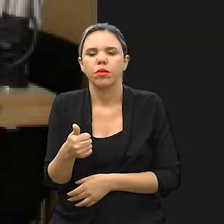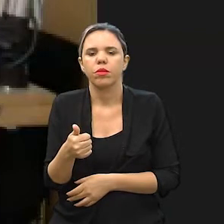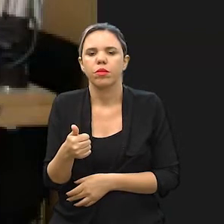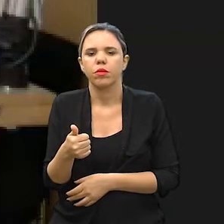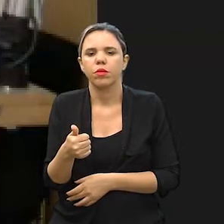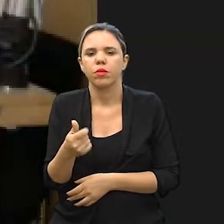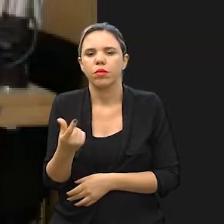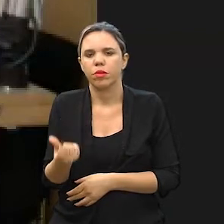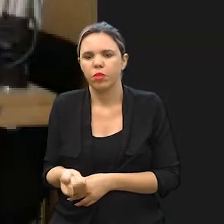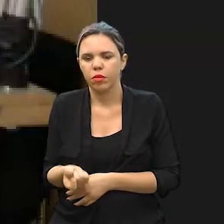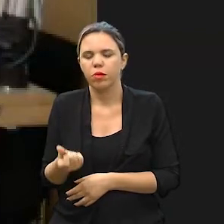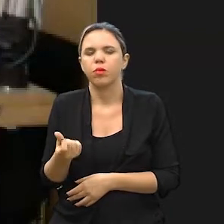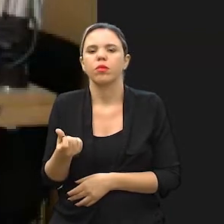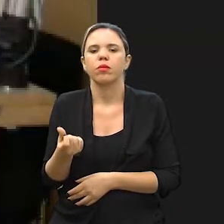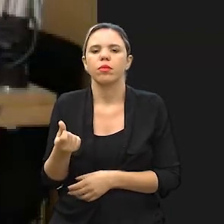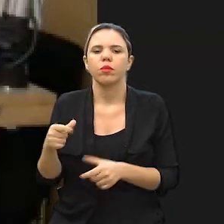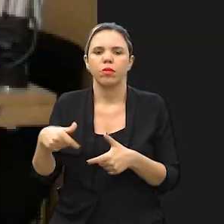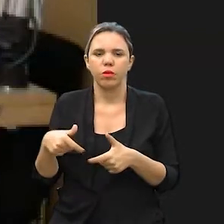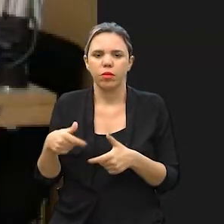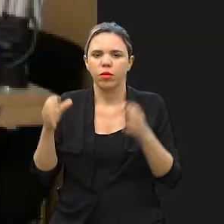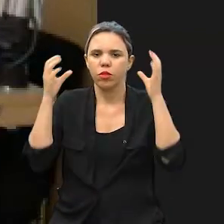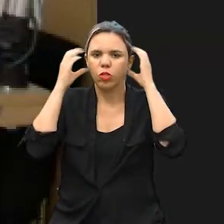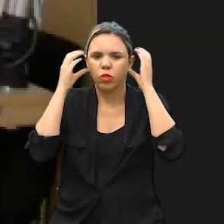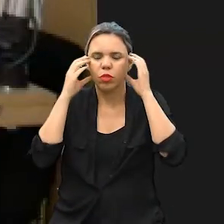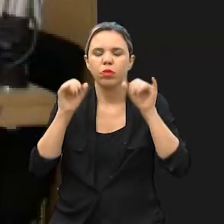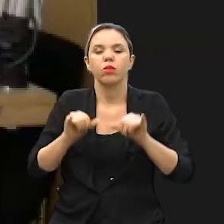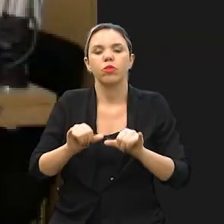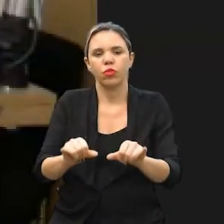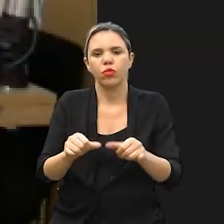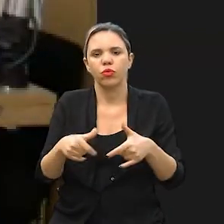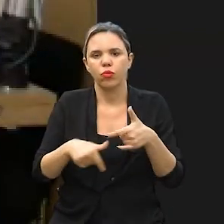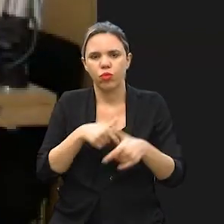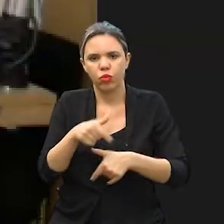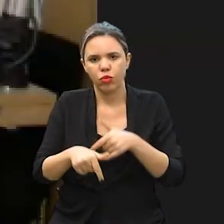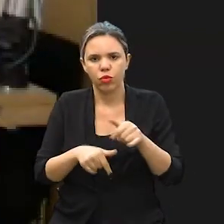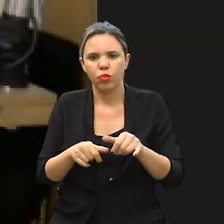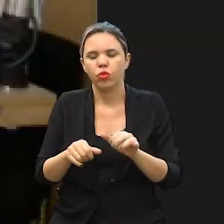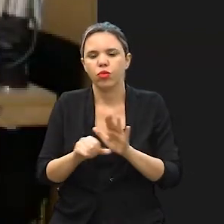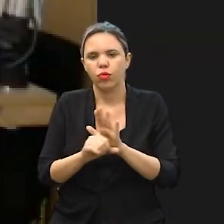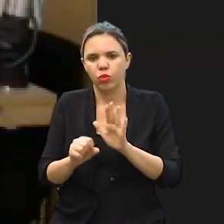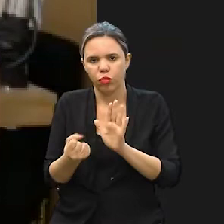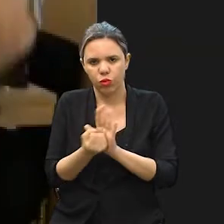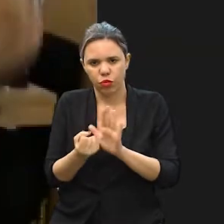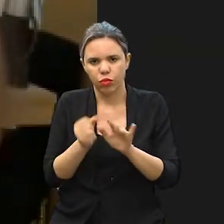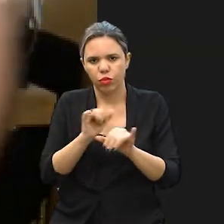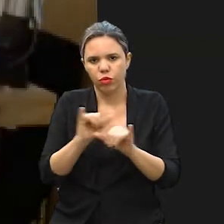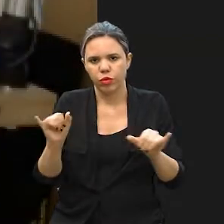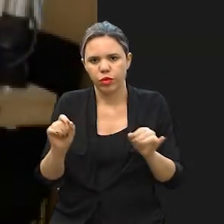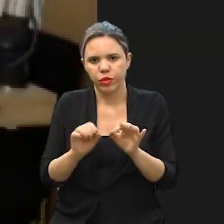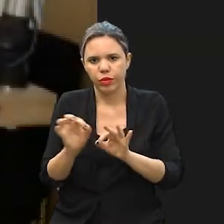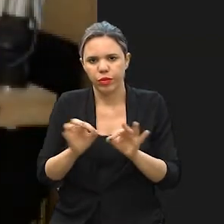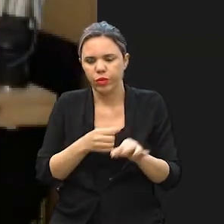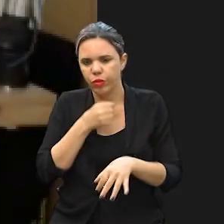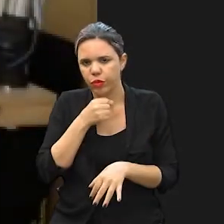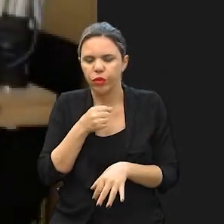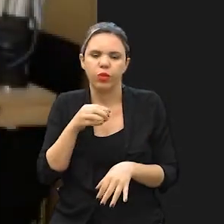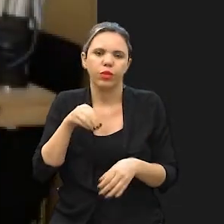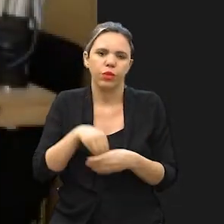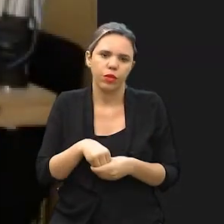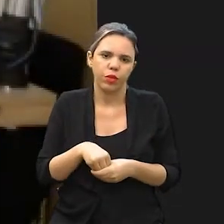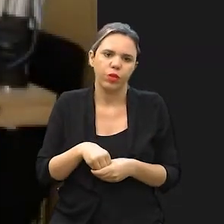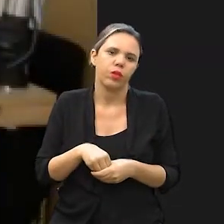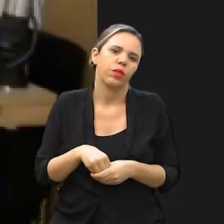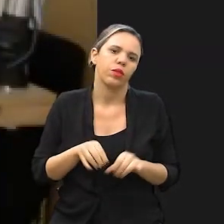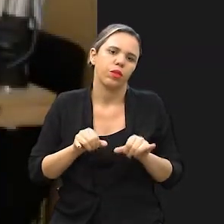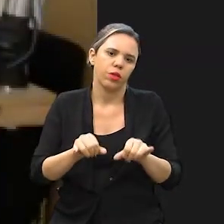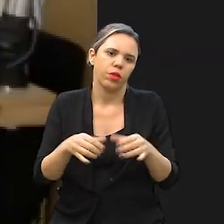até 2016 eu era locutor de supermercado, eu trabalhava no marketing e também fazia locução dentro do